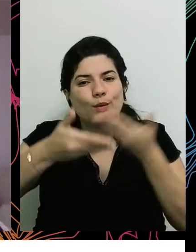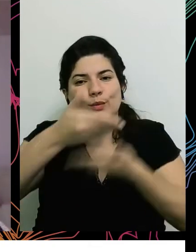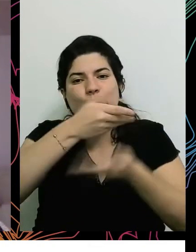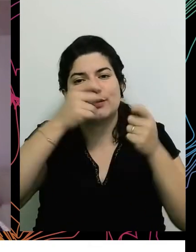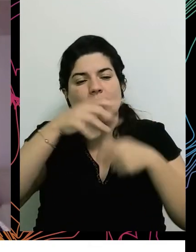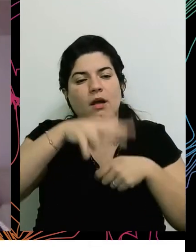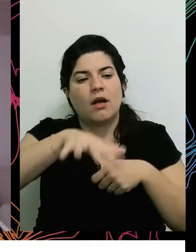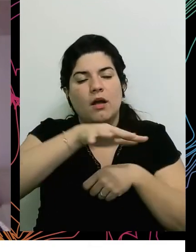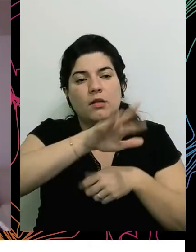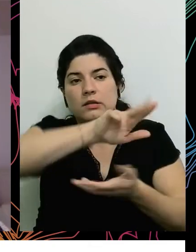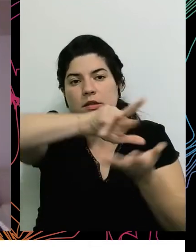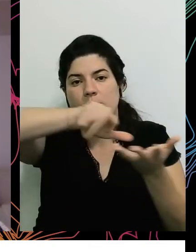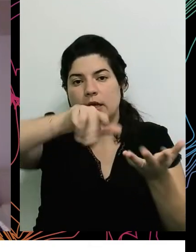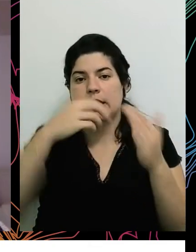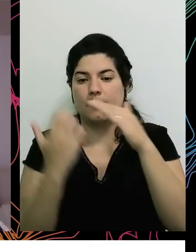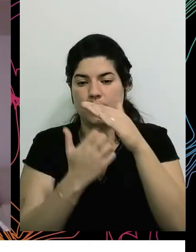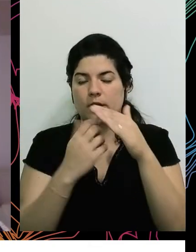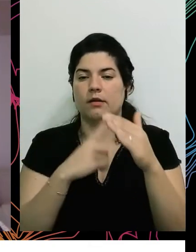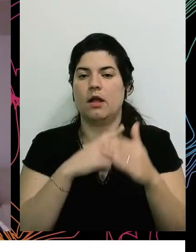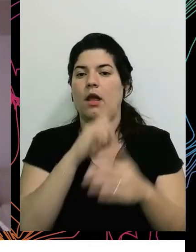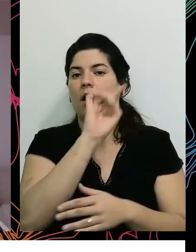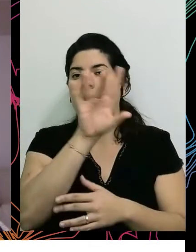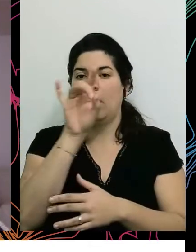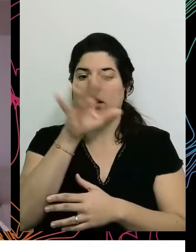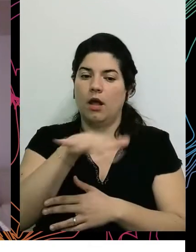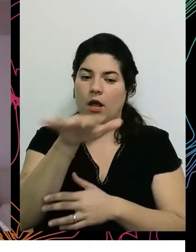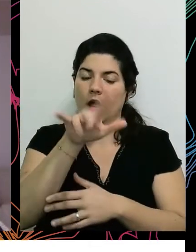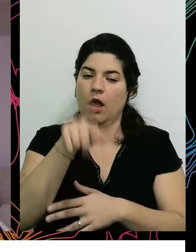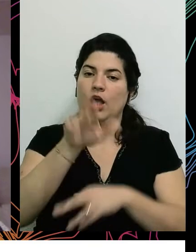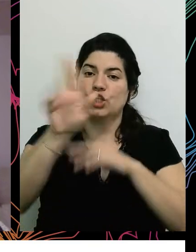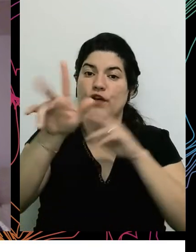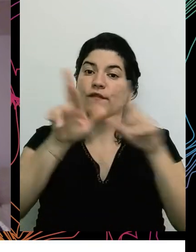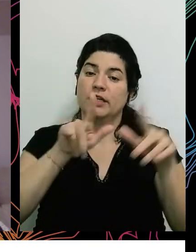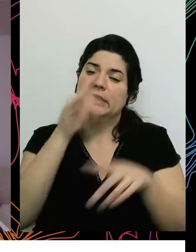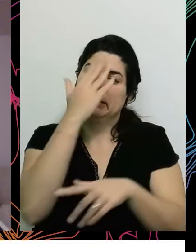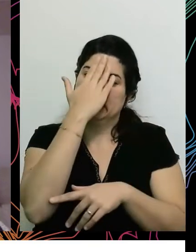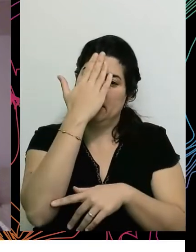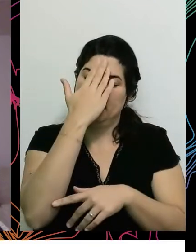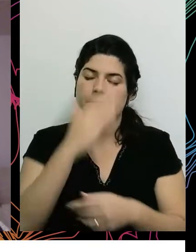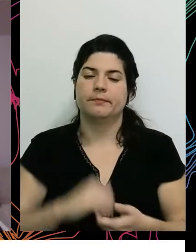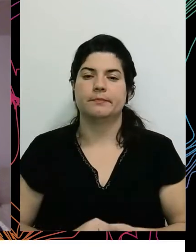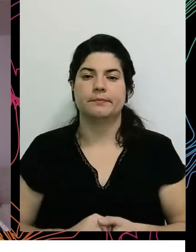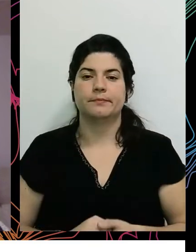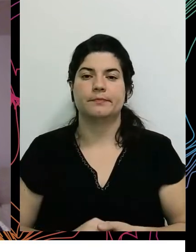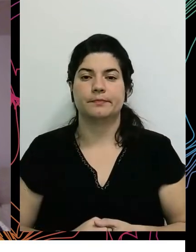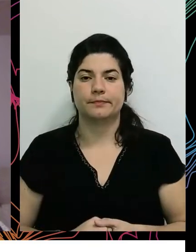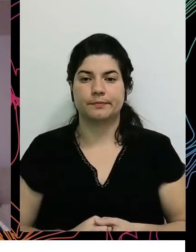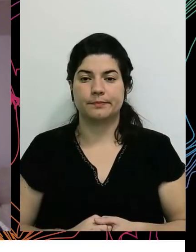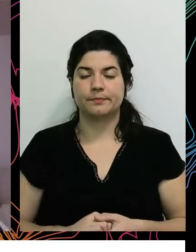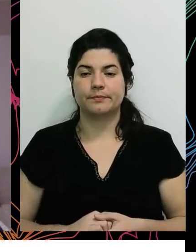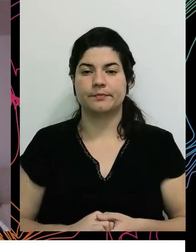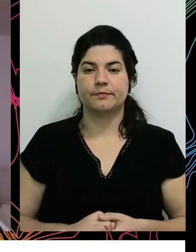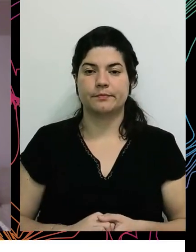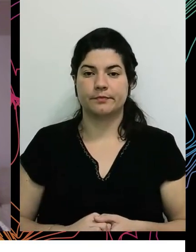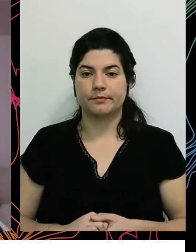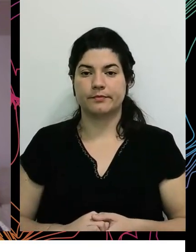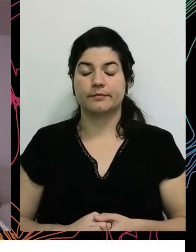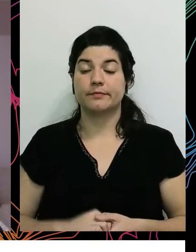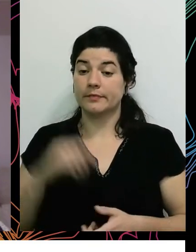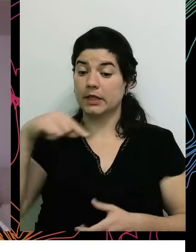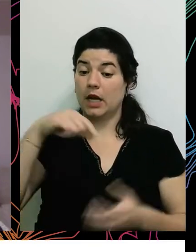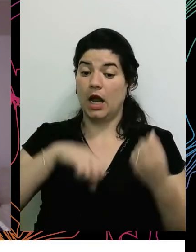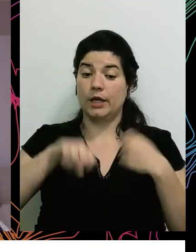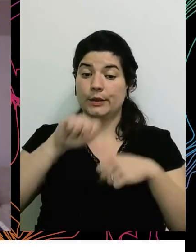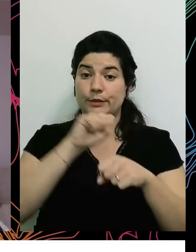das várias empresas, que cada ambiente é totalmente diferente e a gente sabe disso. Bom, esse ano nós demos